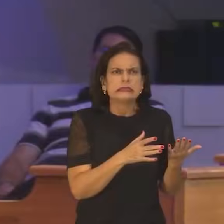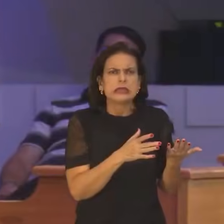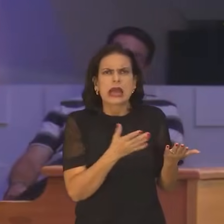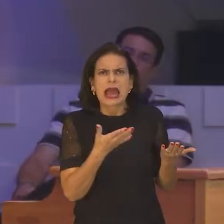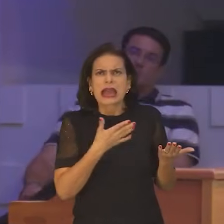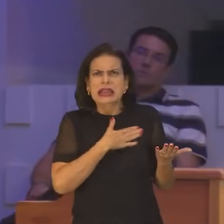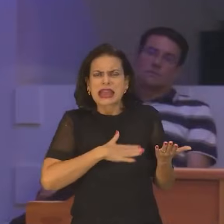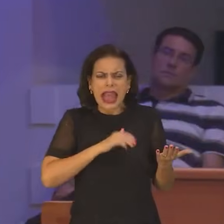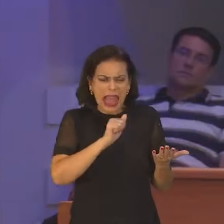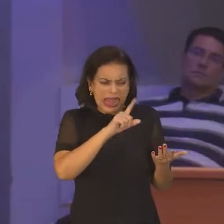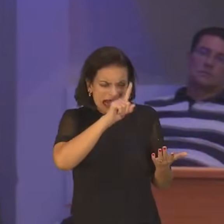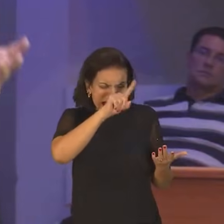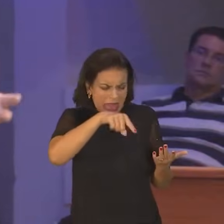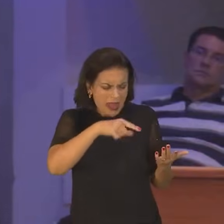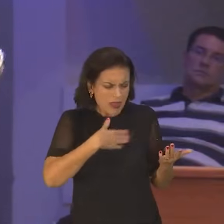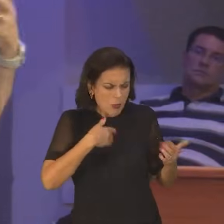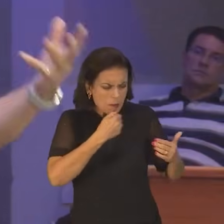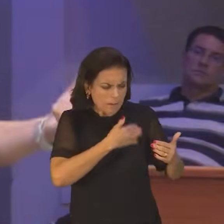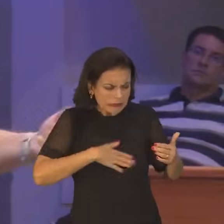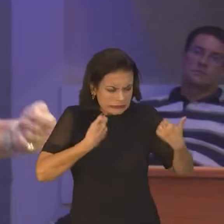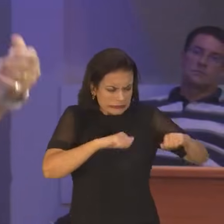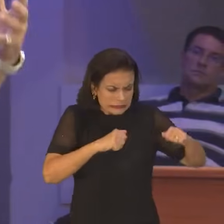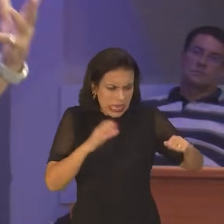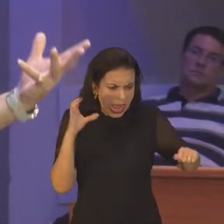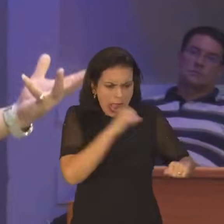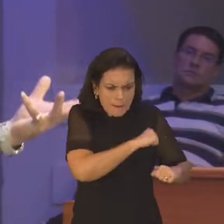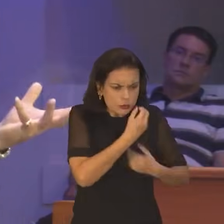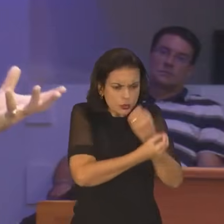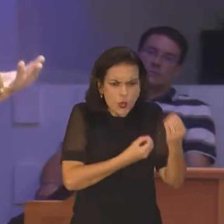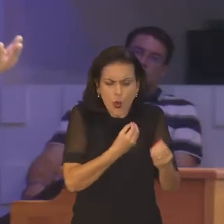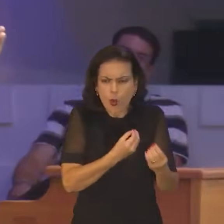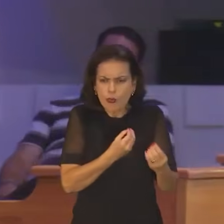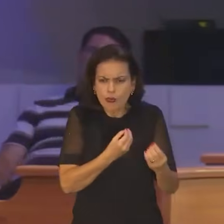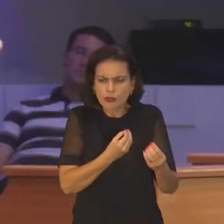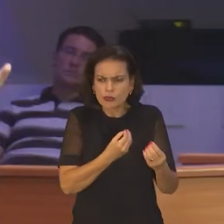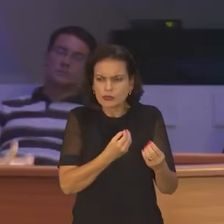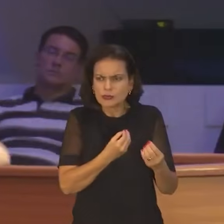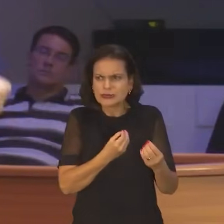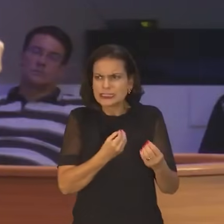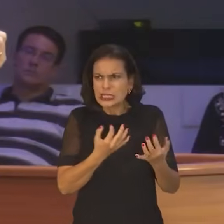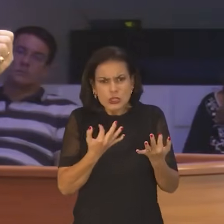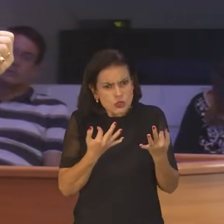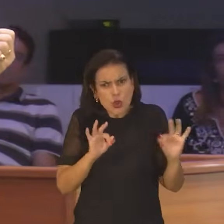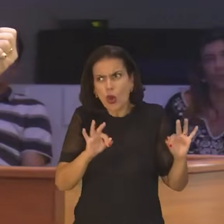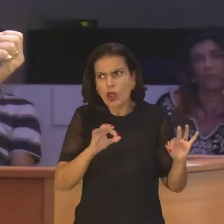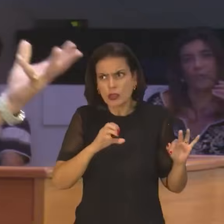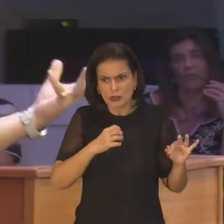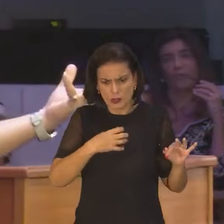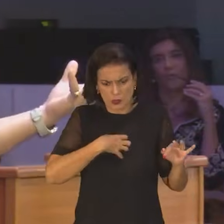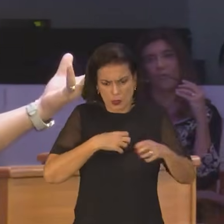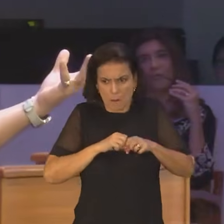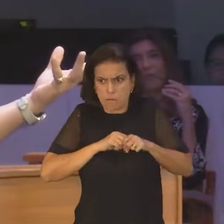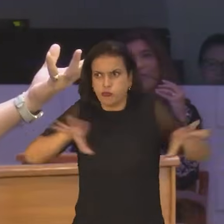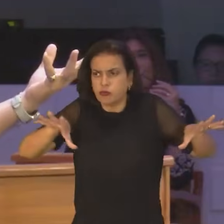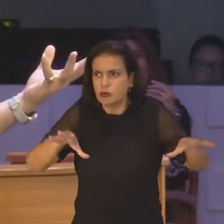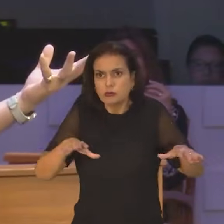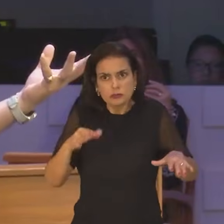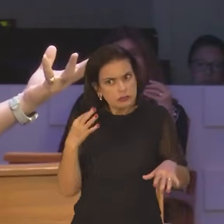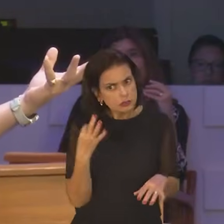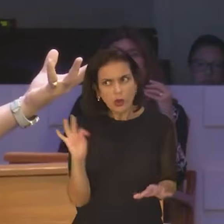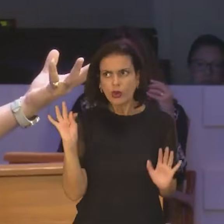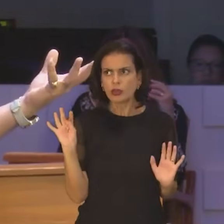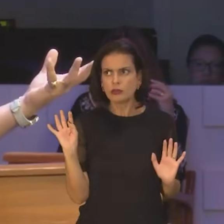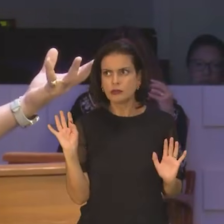agrada a Allah? Falou: sim, mas tem uma forma mais rápida, menos dolorida e mais